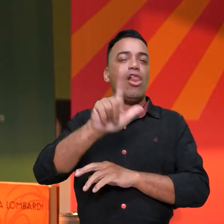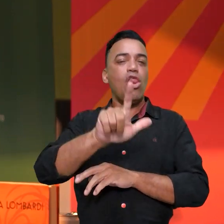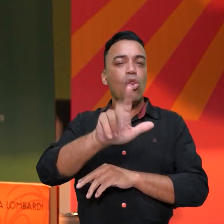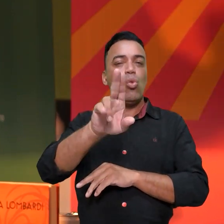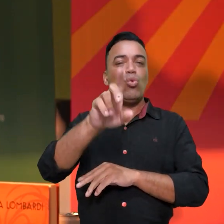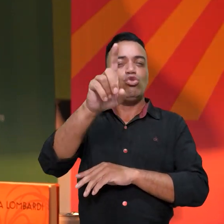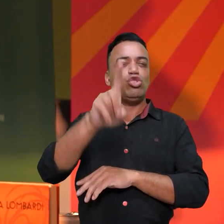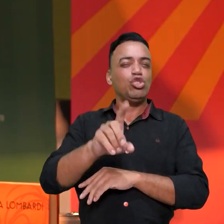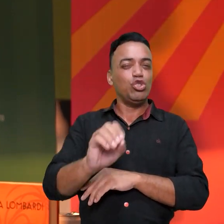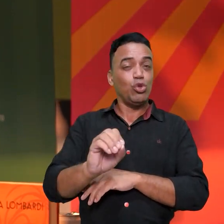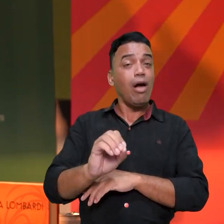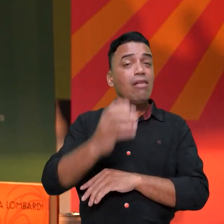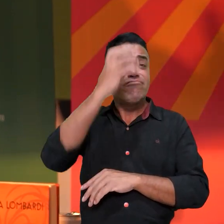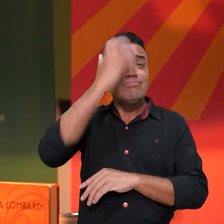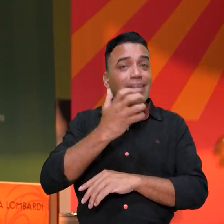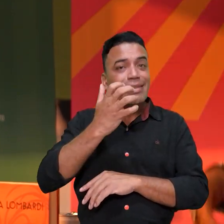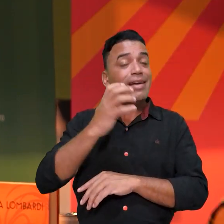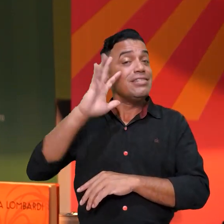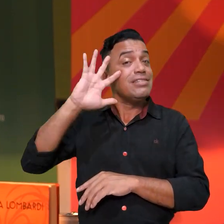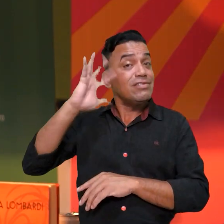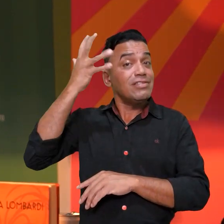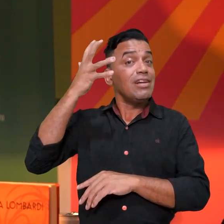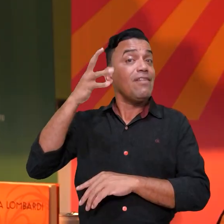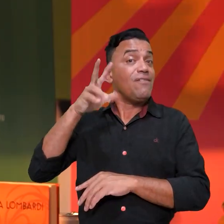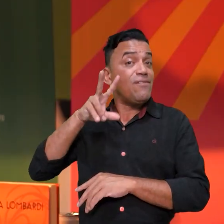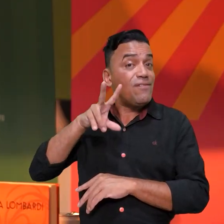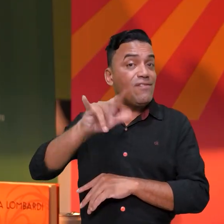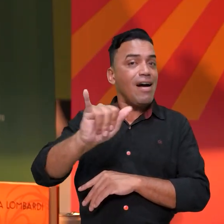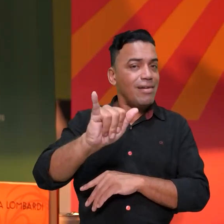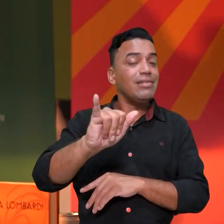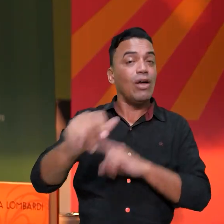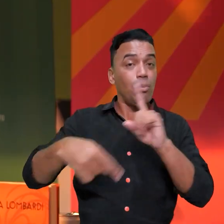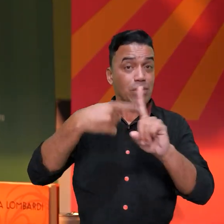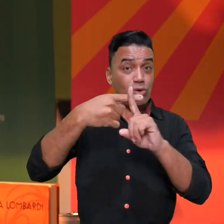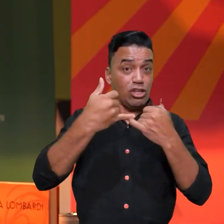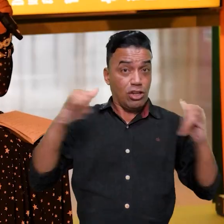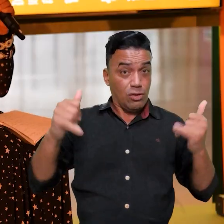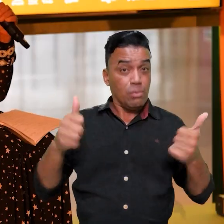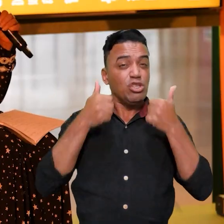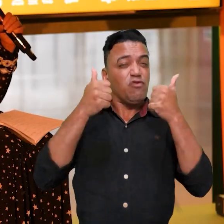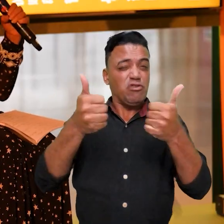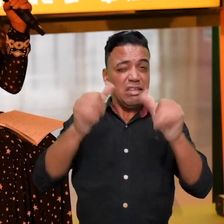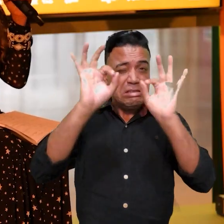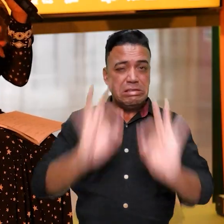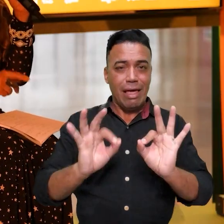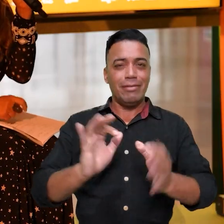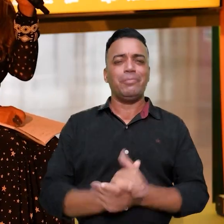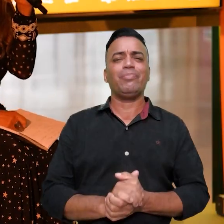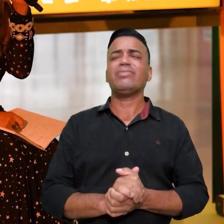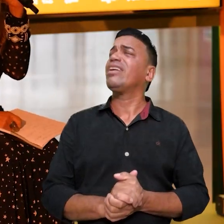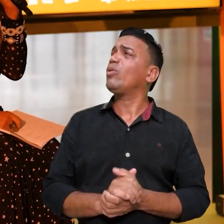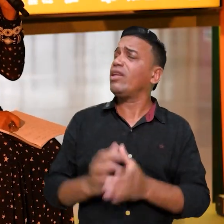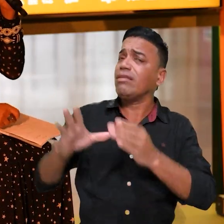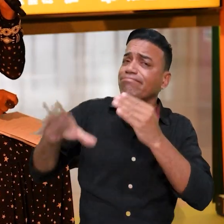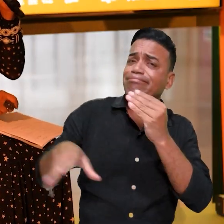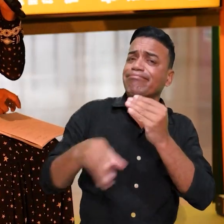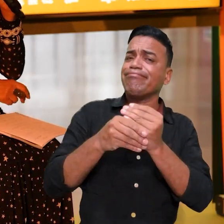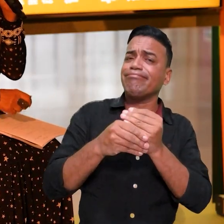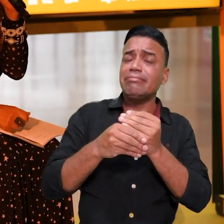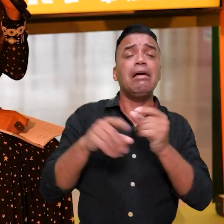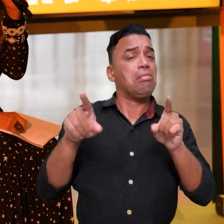Ela tinha certeza. Pelo jeito, os otimistas estão certos. E eu acho que eu queria acrescentar uma coisa,